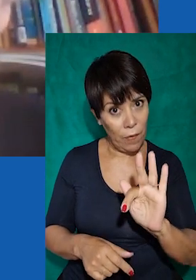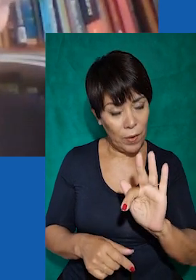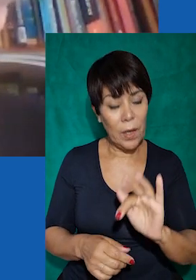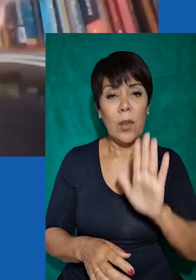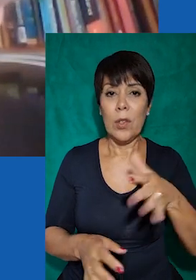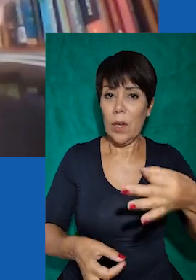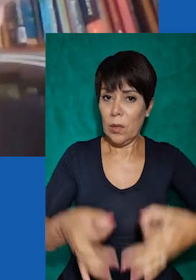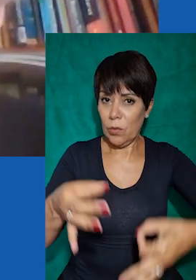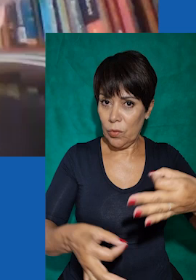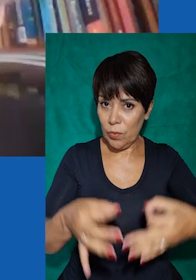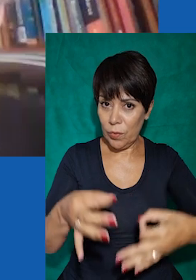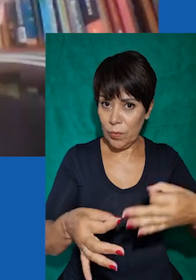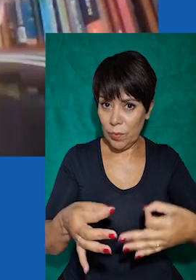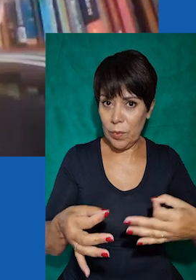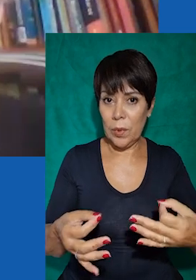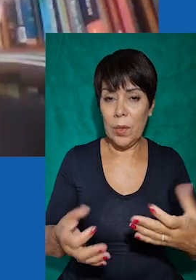julgou